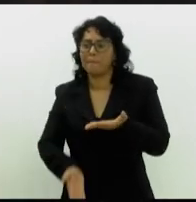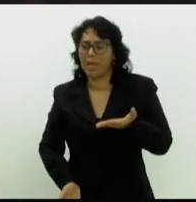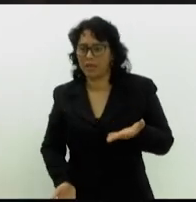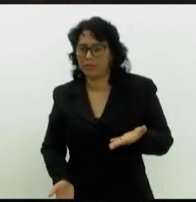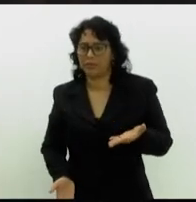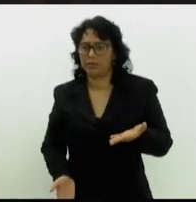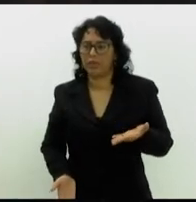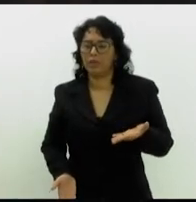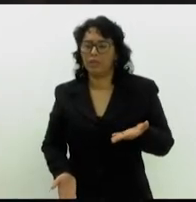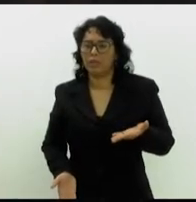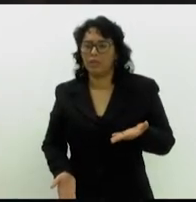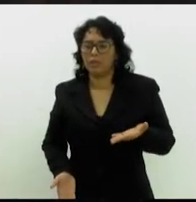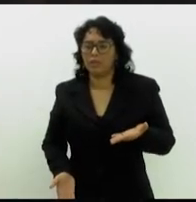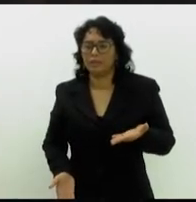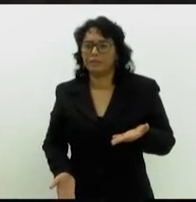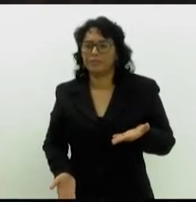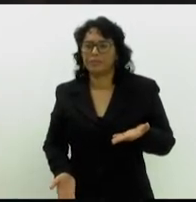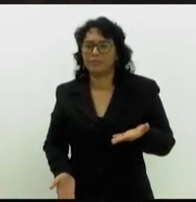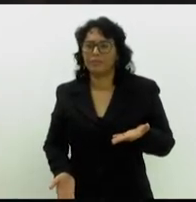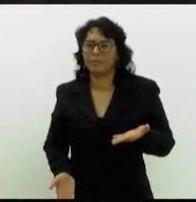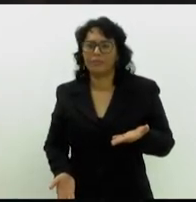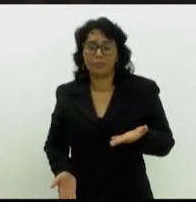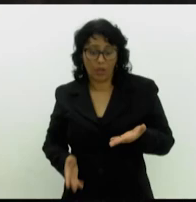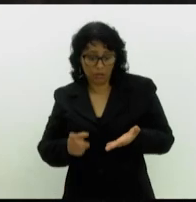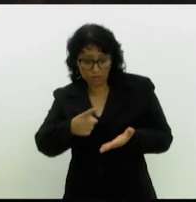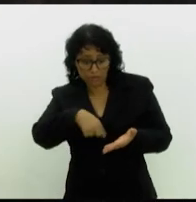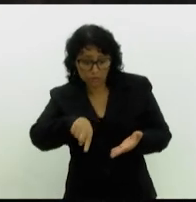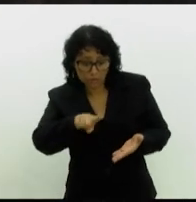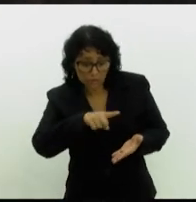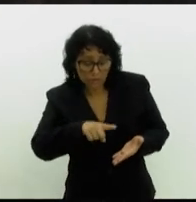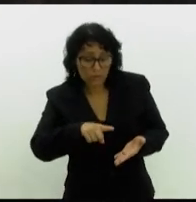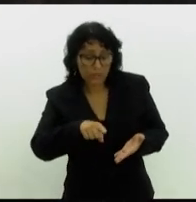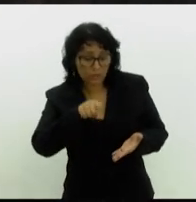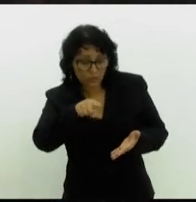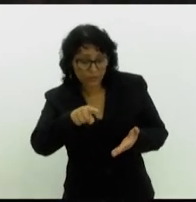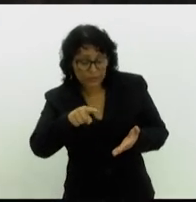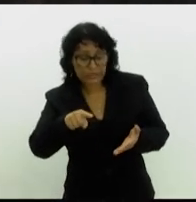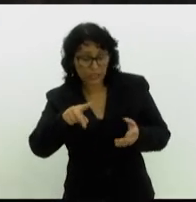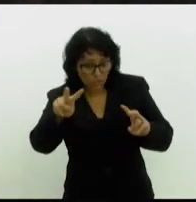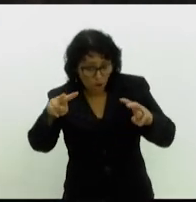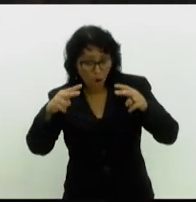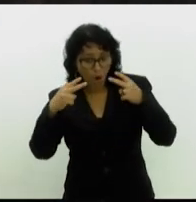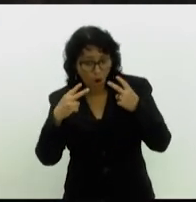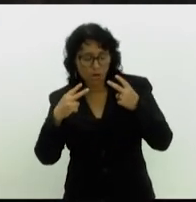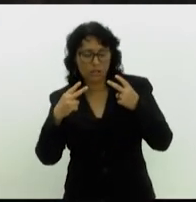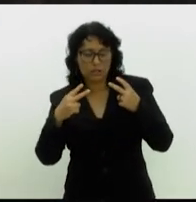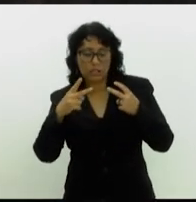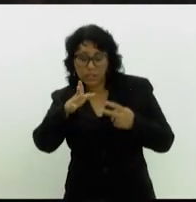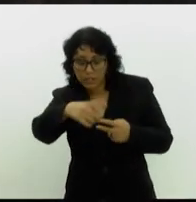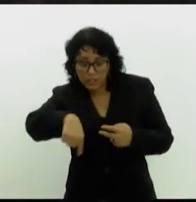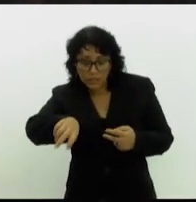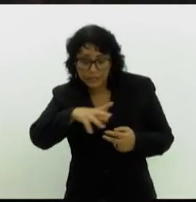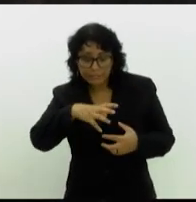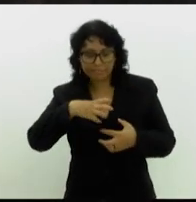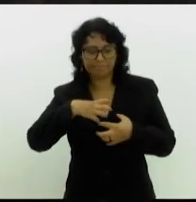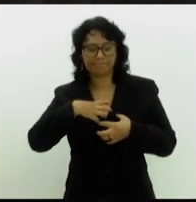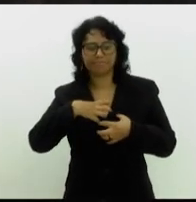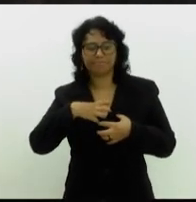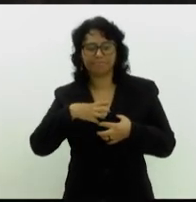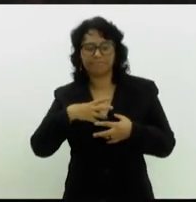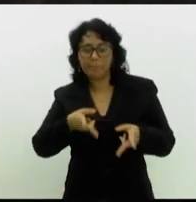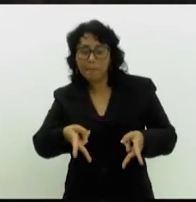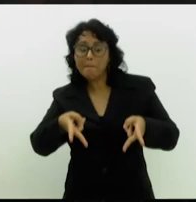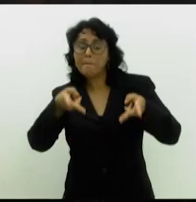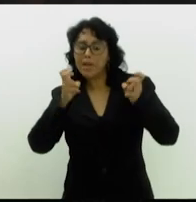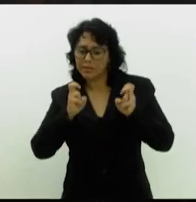aprovação então estamos chamando atenção sobre esses temas porque a gente tá nessa luta da reposição